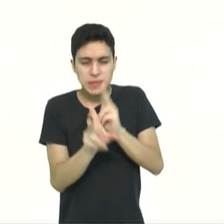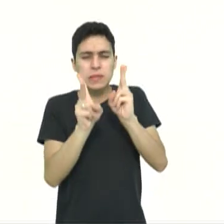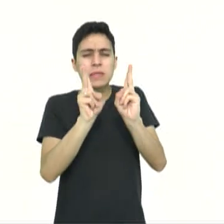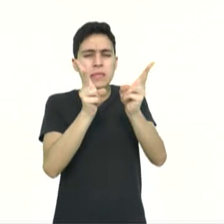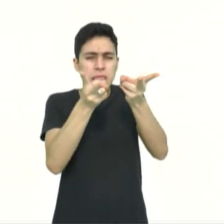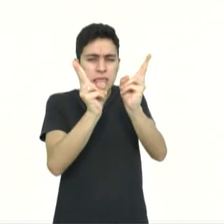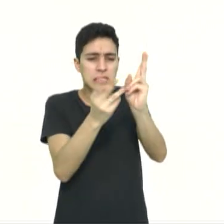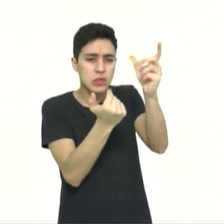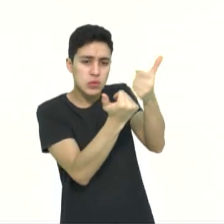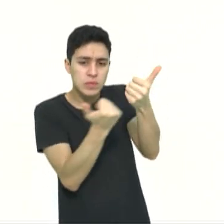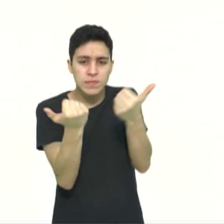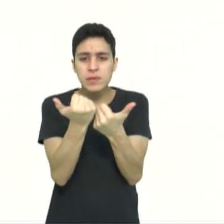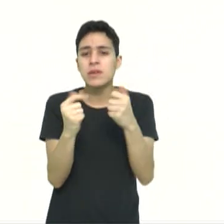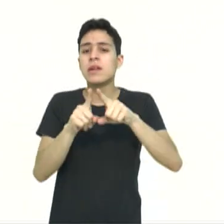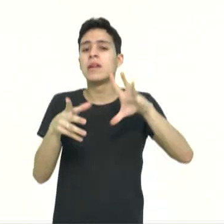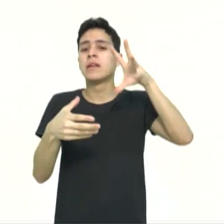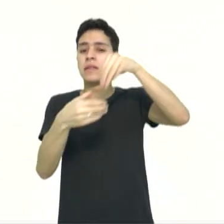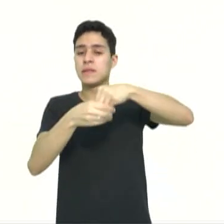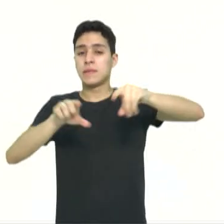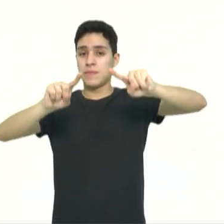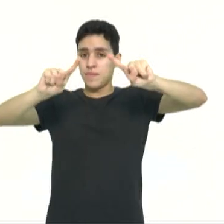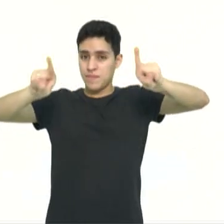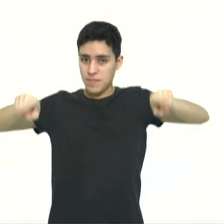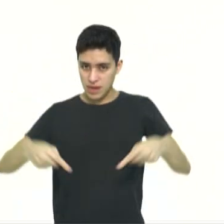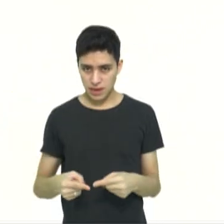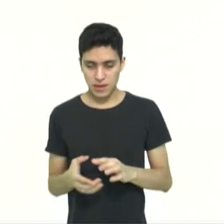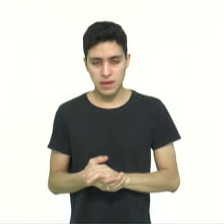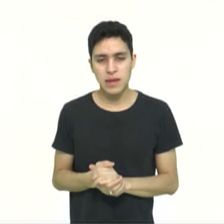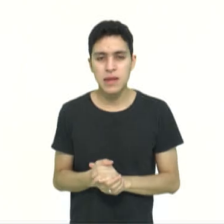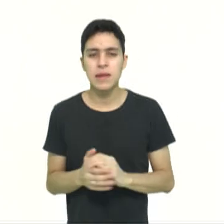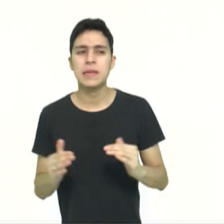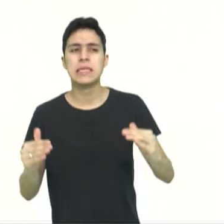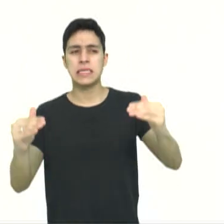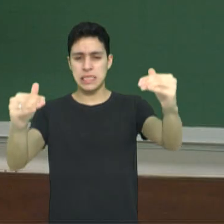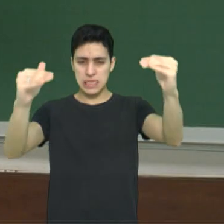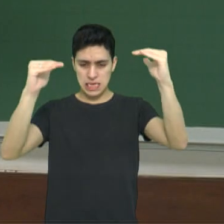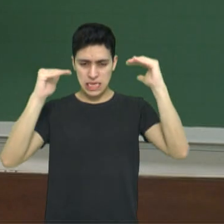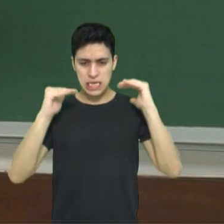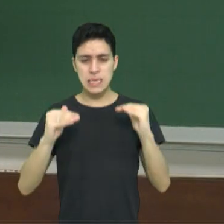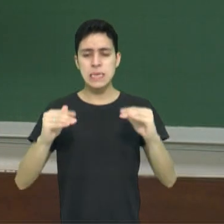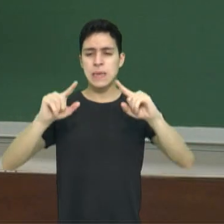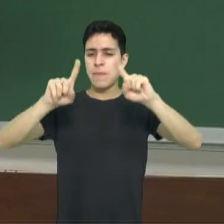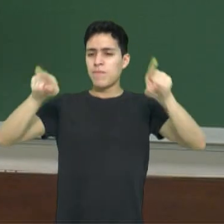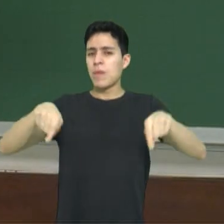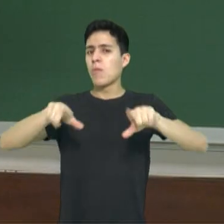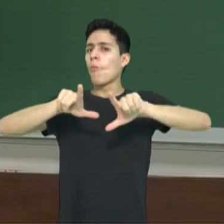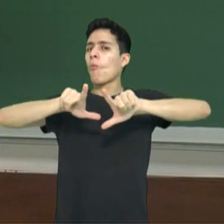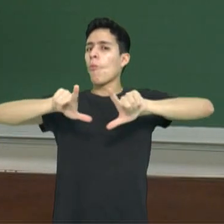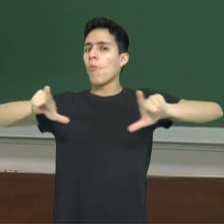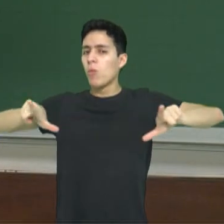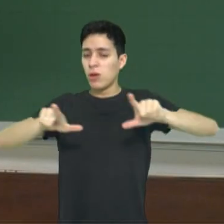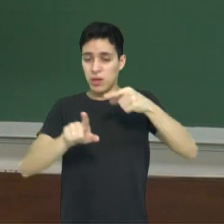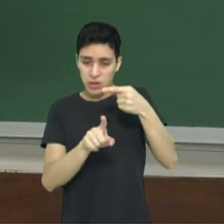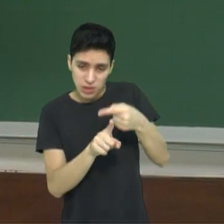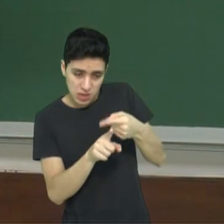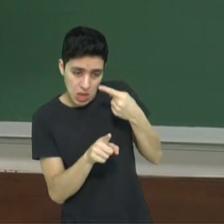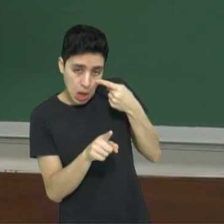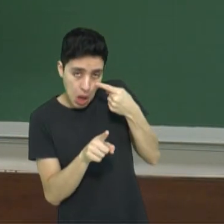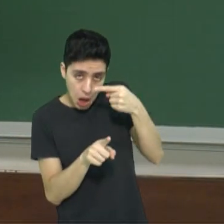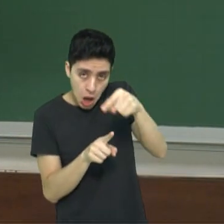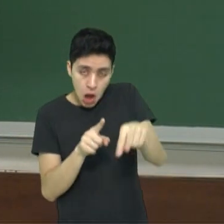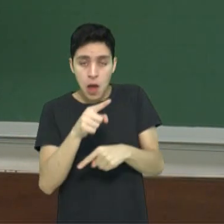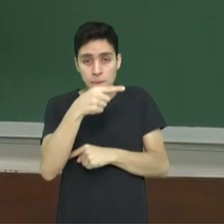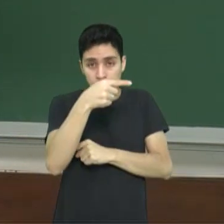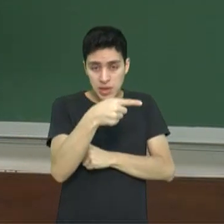substitua entre parênteses. Aí na próxima linha você vai eliminar esse parênteses, porque eu tenho um menos 2